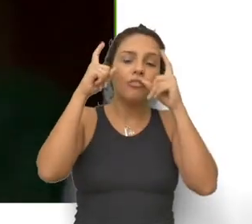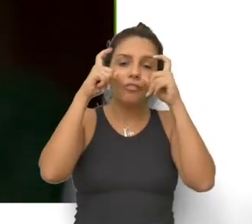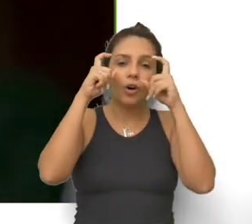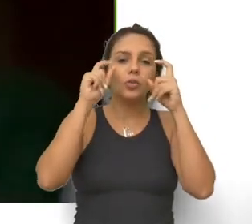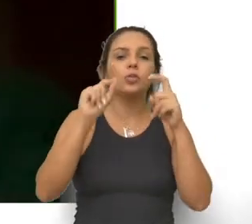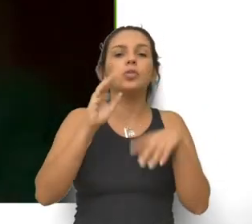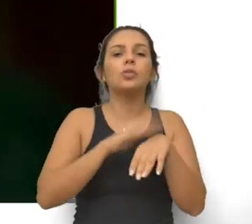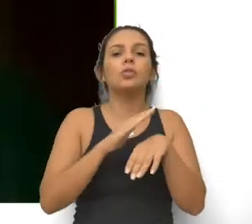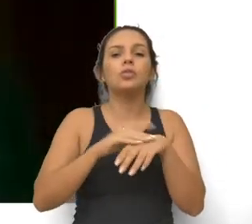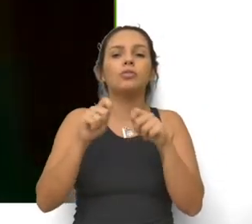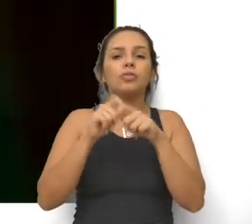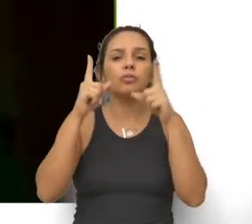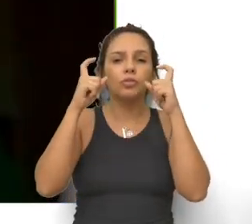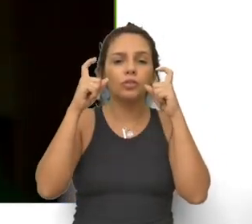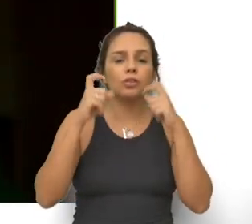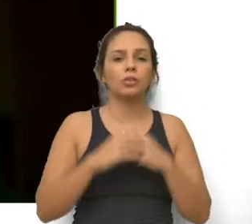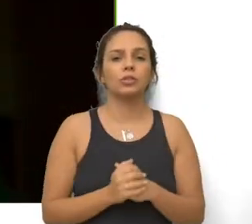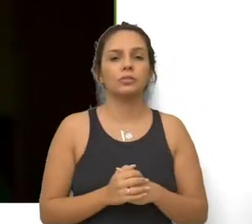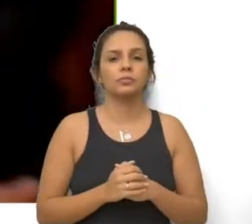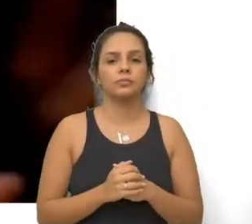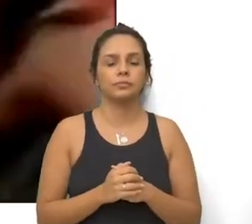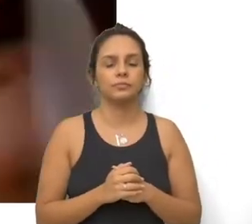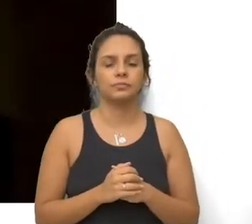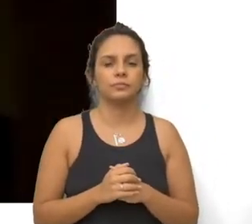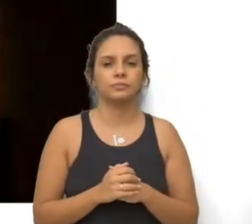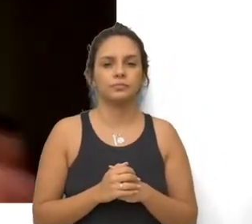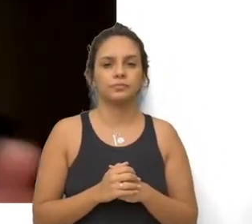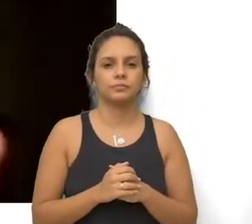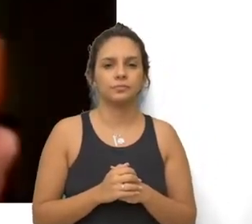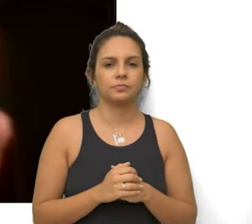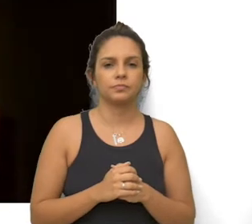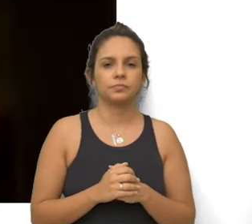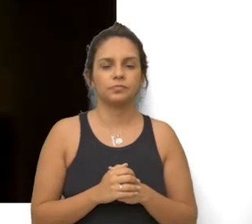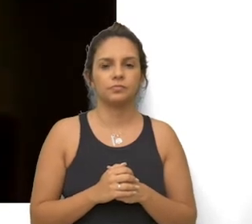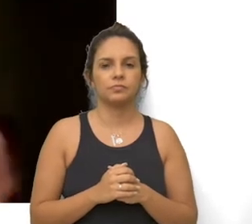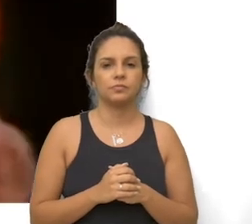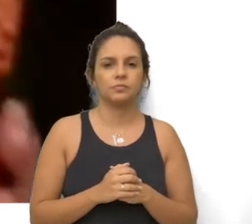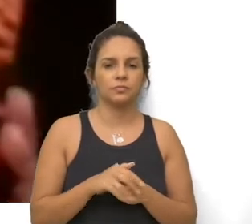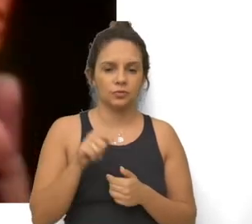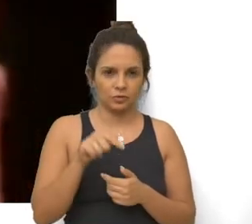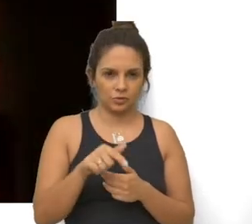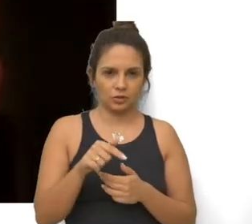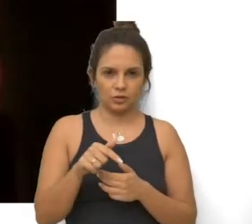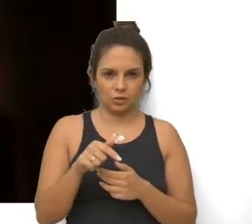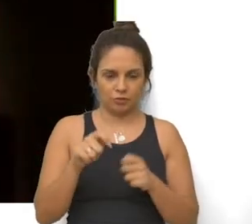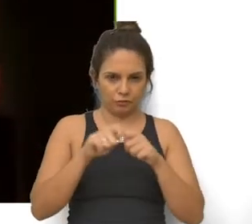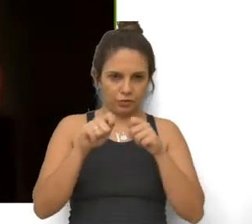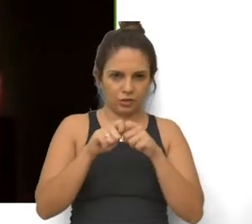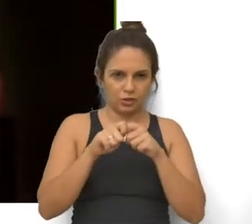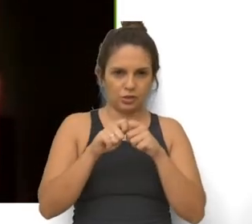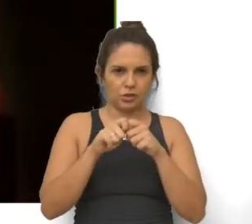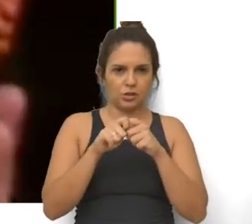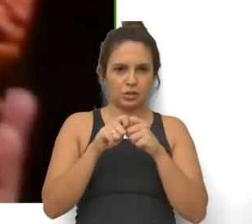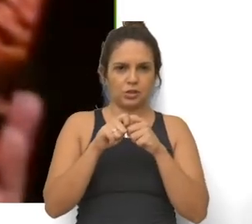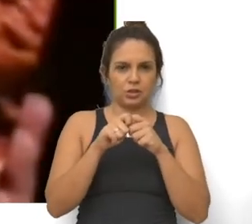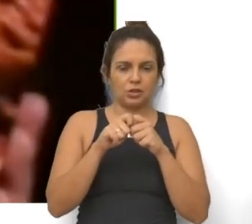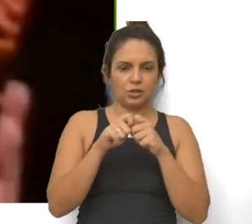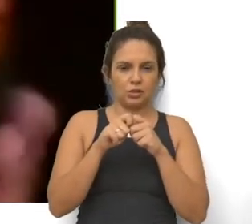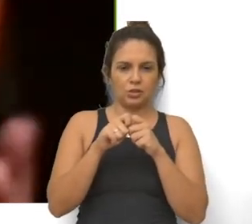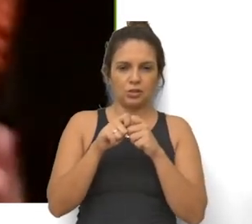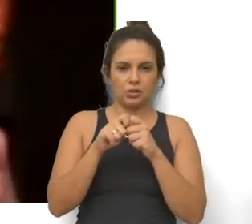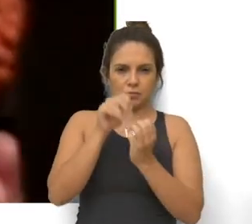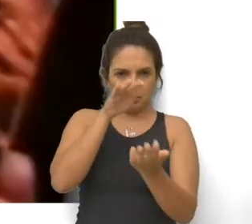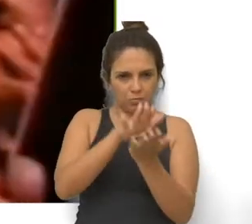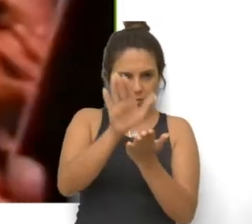cena. Não dá para ver agora? De quem é a foto da capa? Nessa edição publicada,